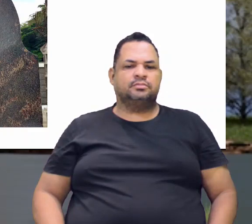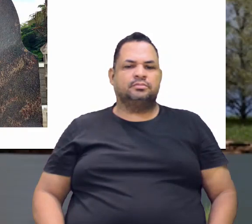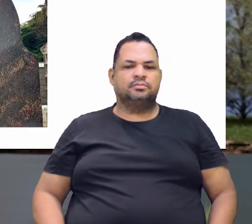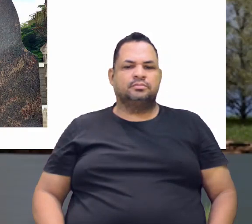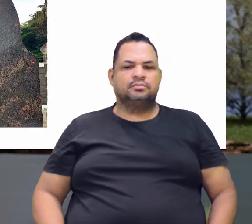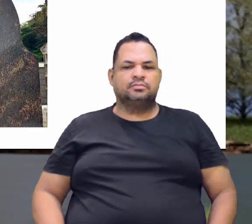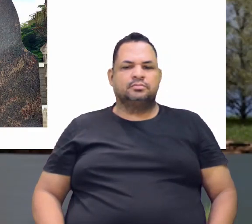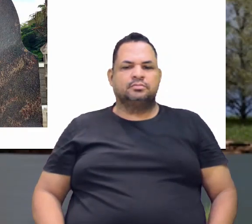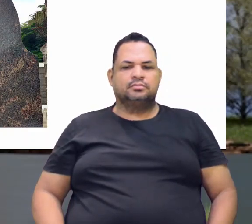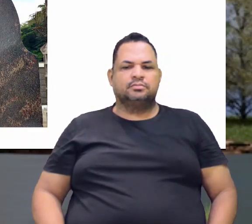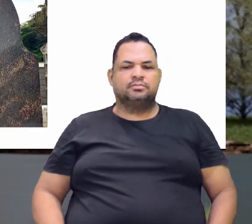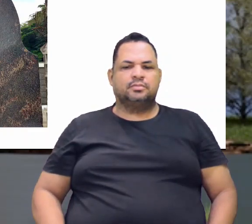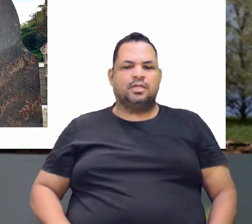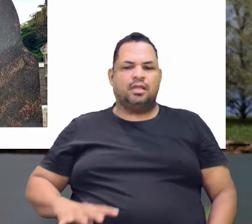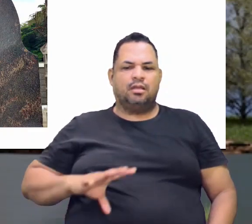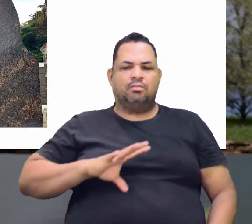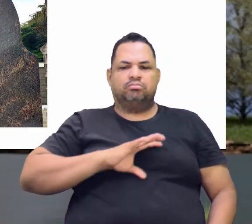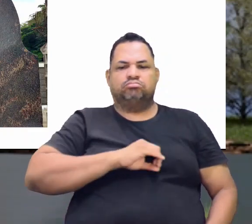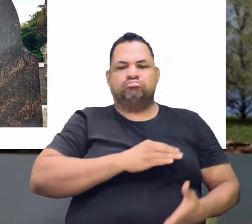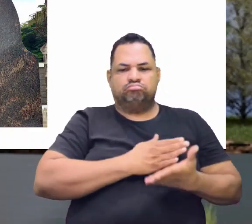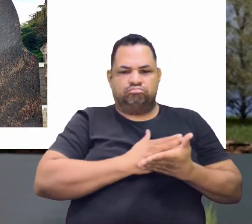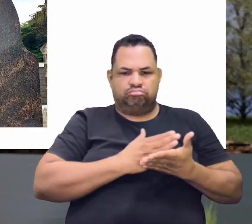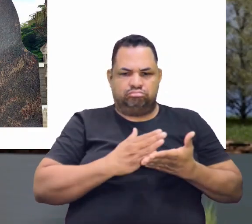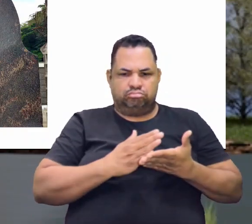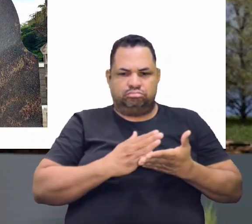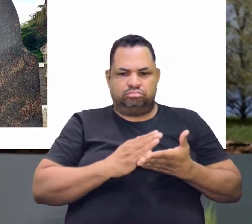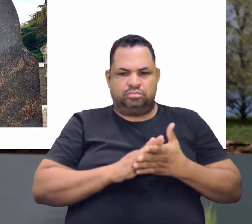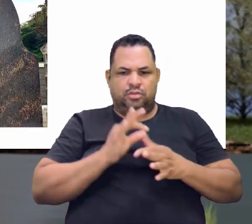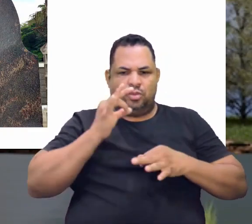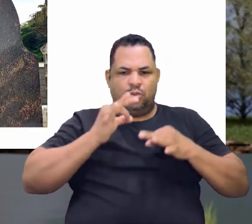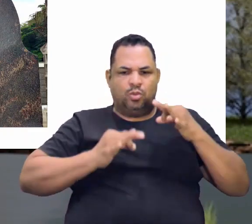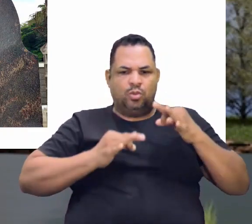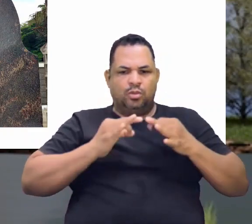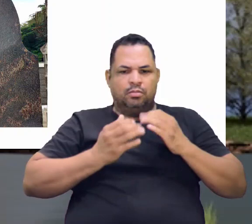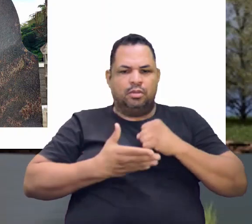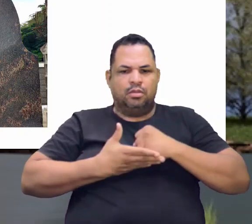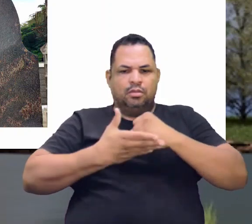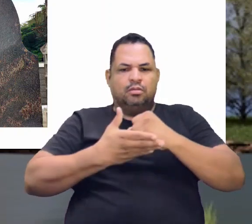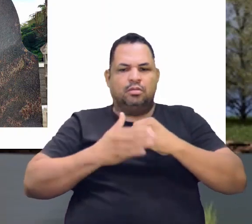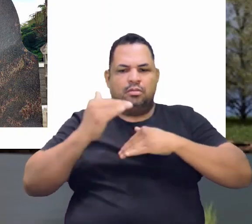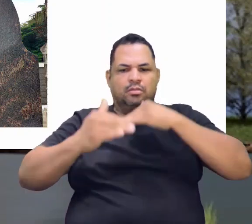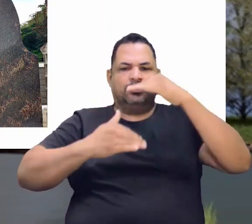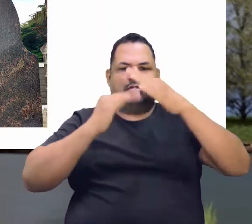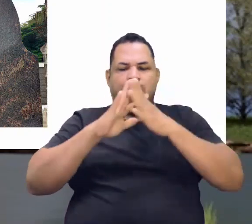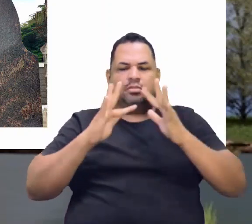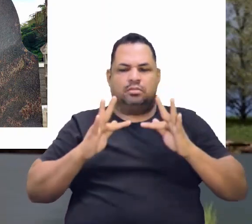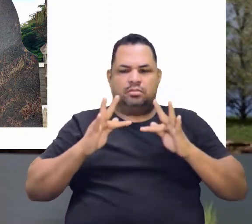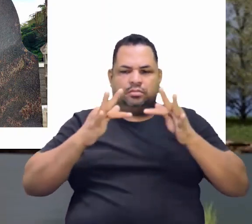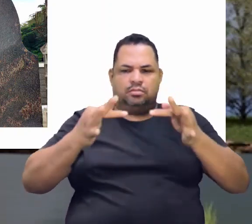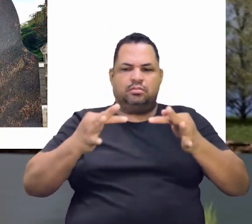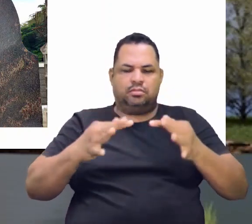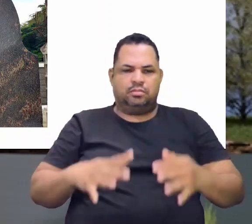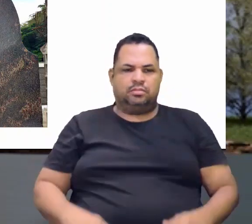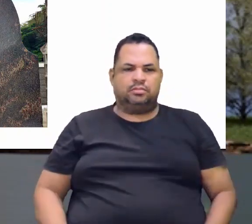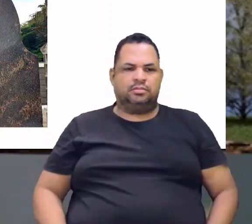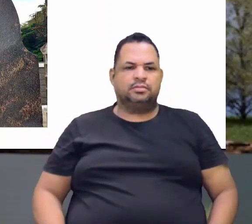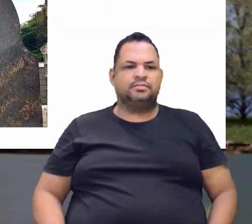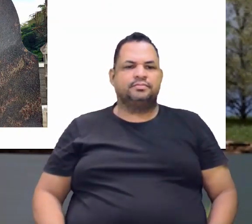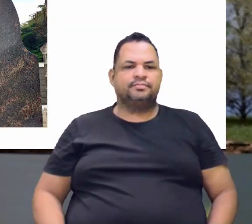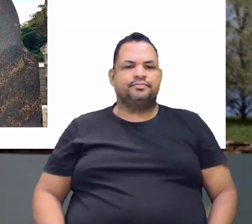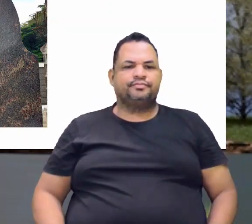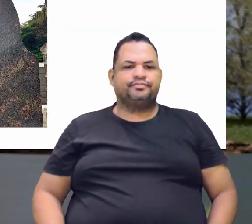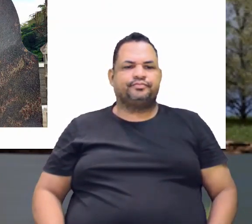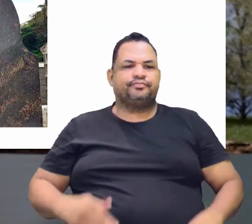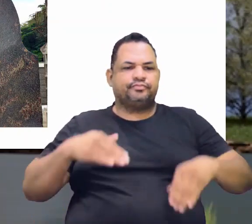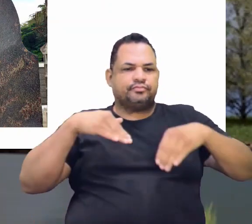vendo. Ó, o amor por princípio, a ordem por base e o progresso por fim.